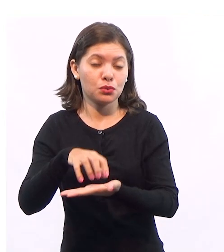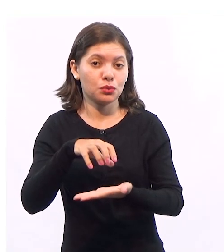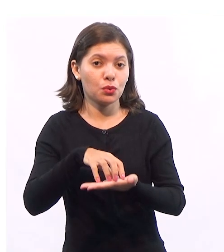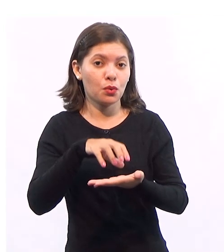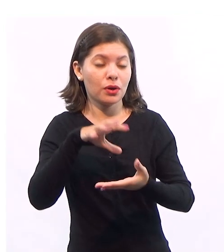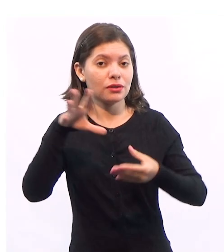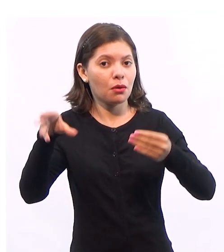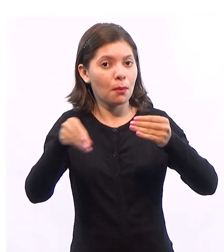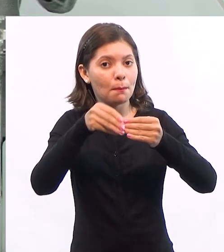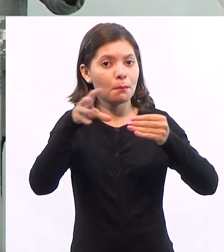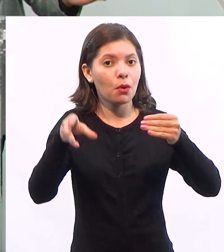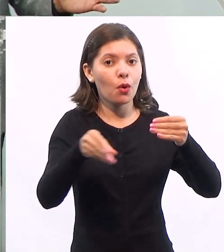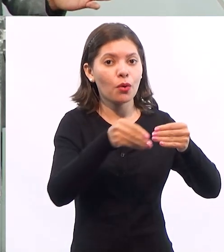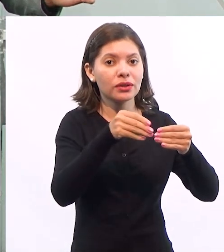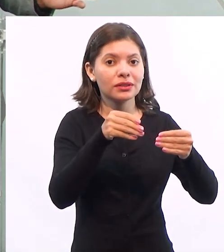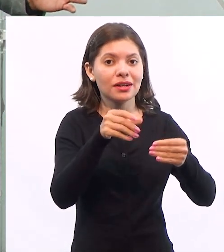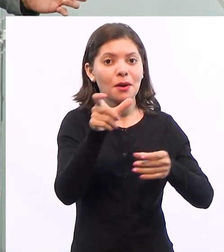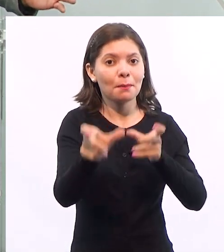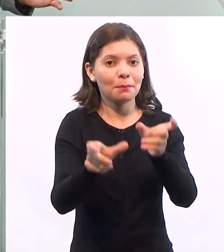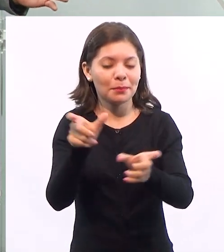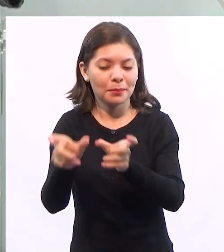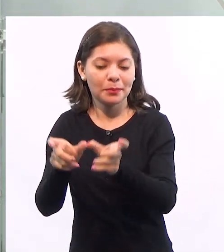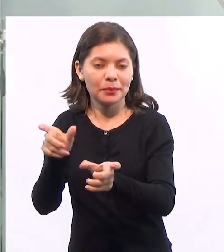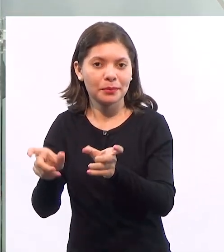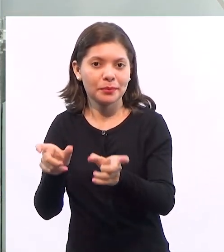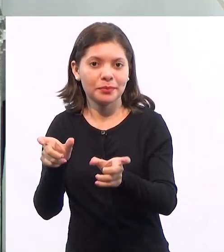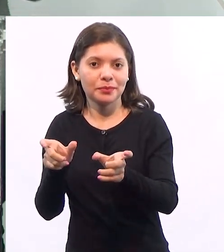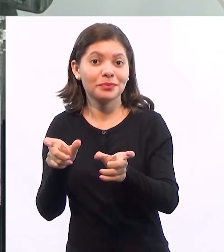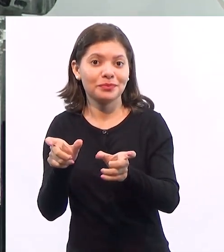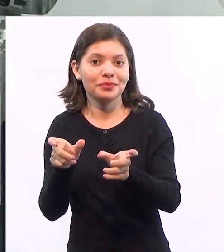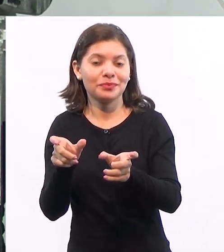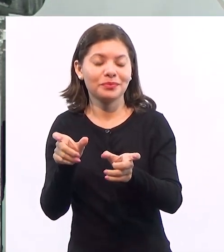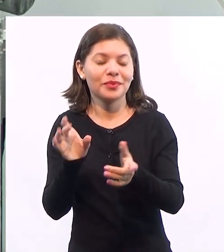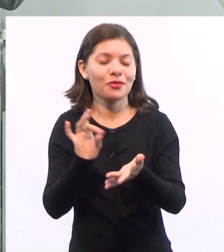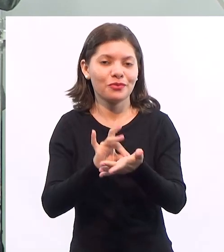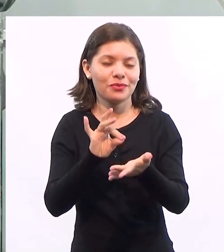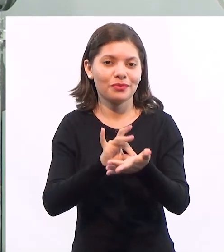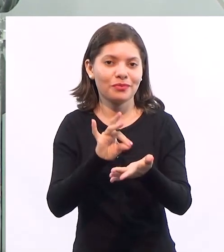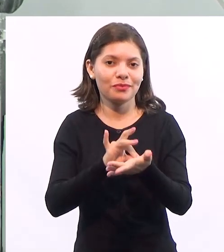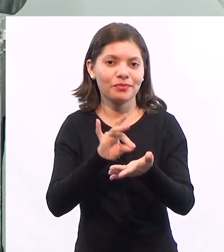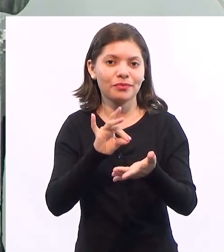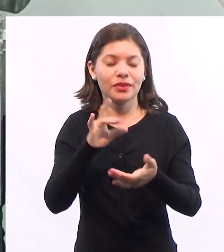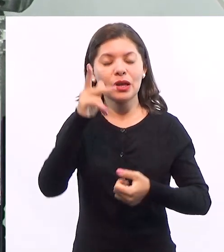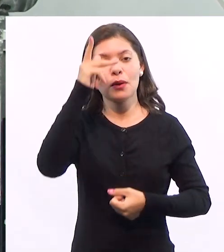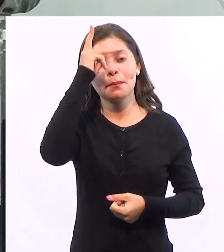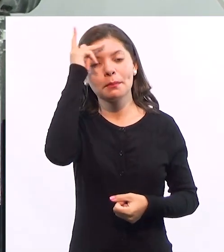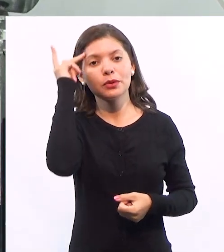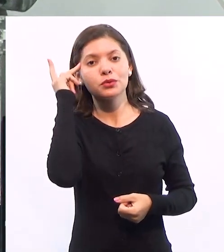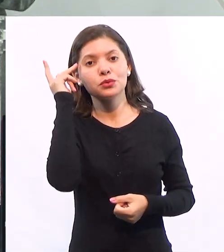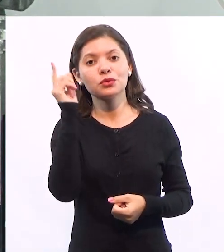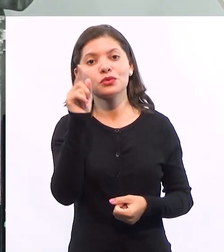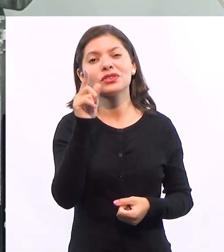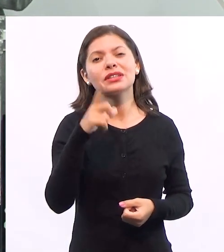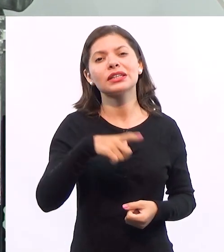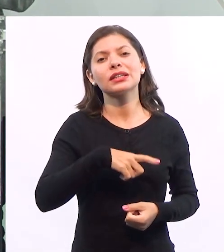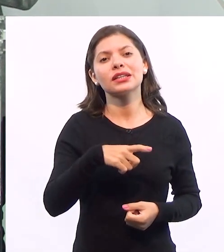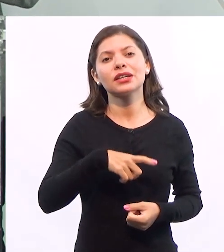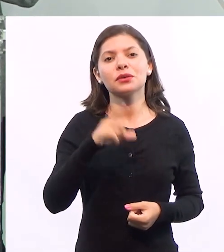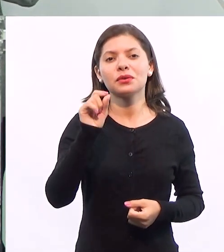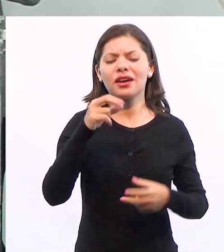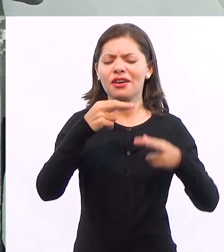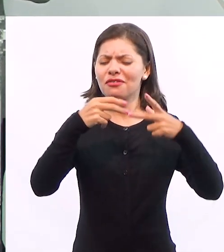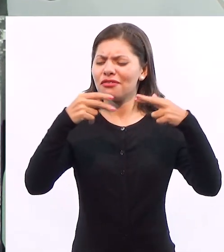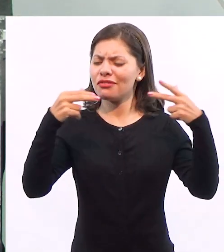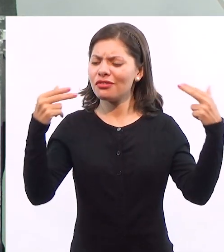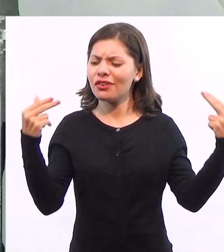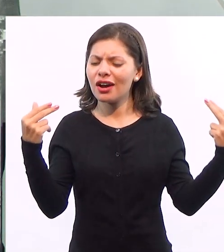são compostas por pessoas, não é verdade? Uma vez que são compostas por pessoas, você tem